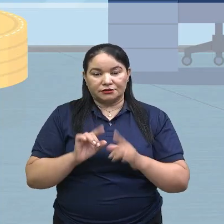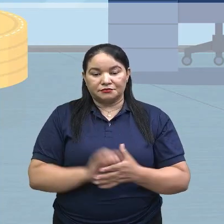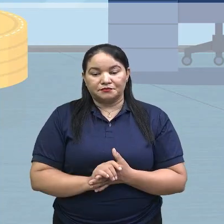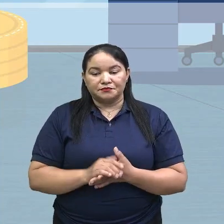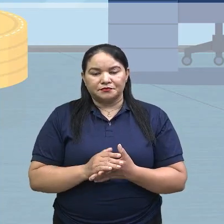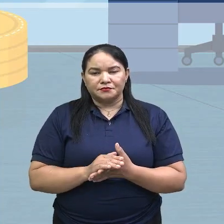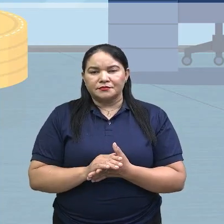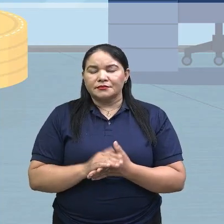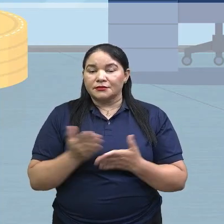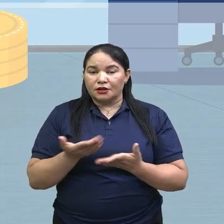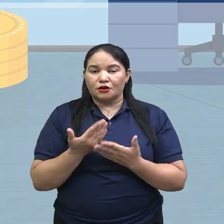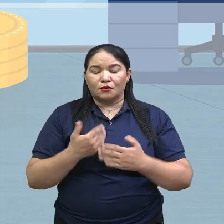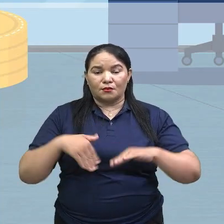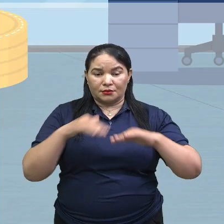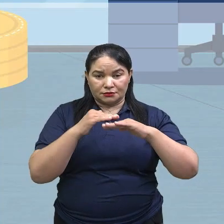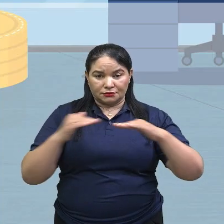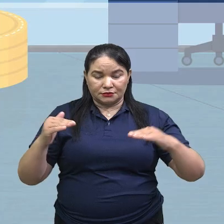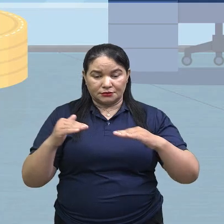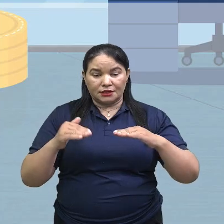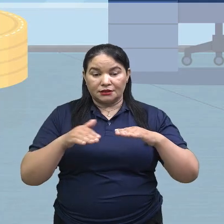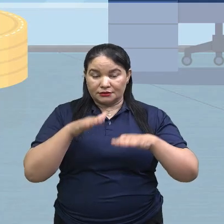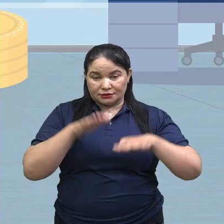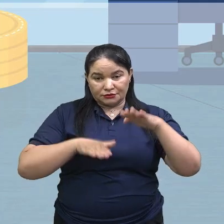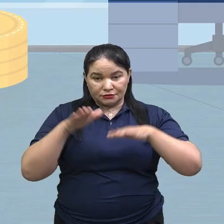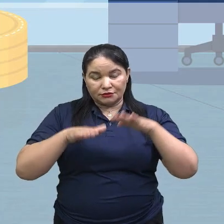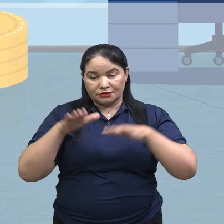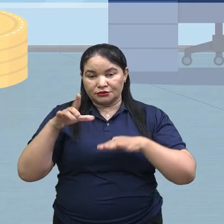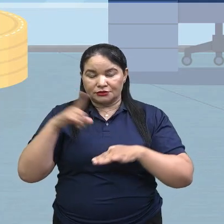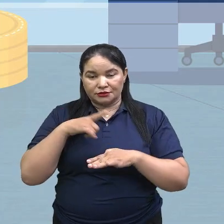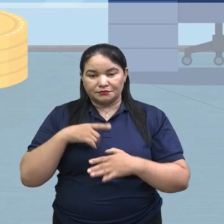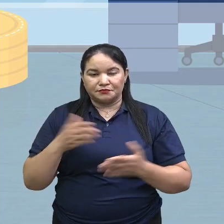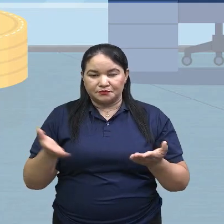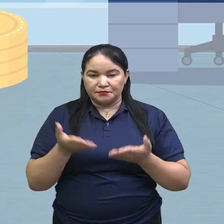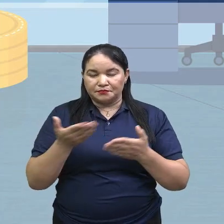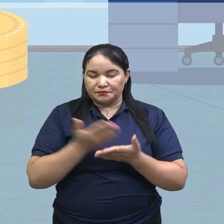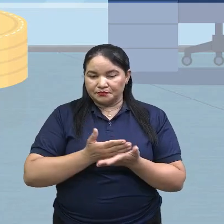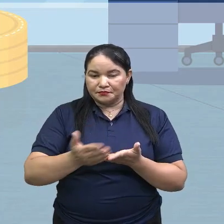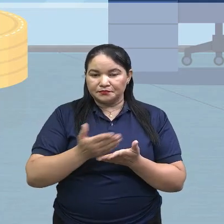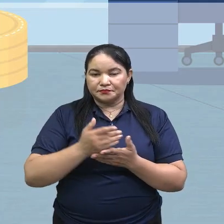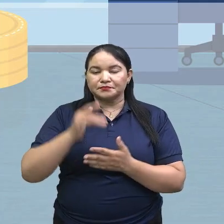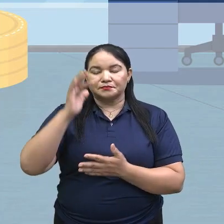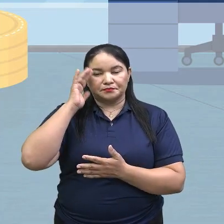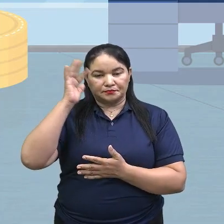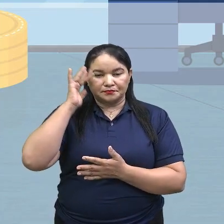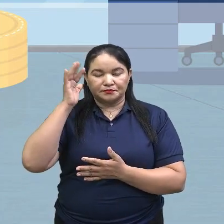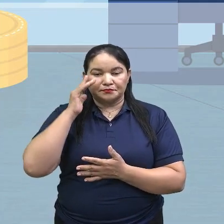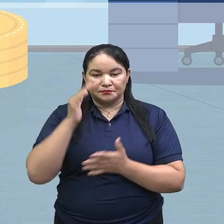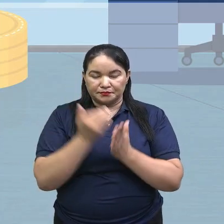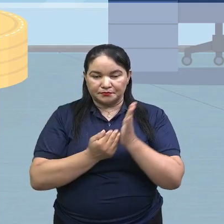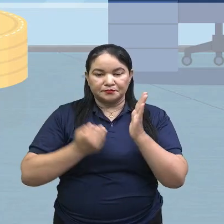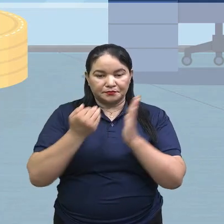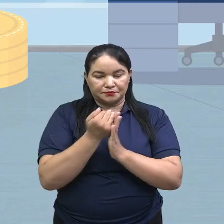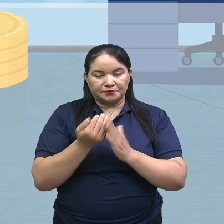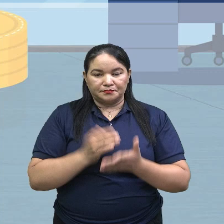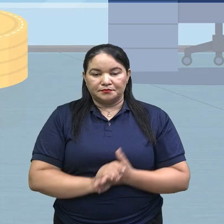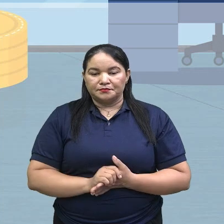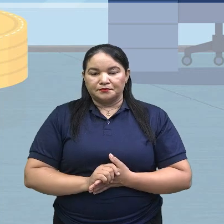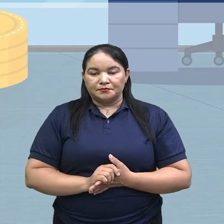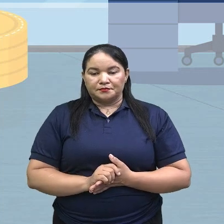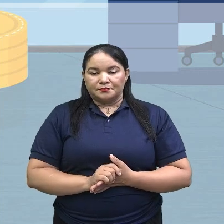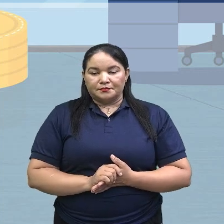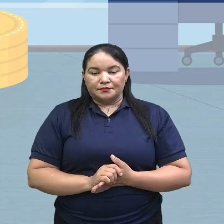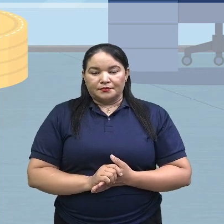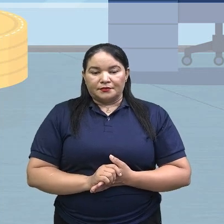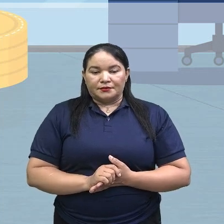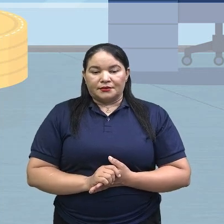chamadas desigualdades horizontais, certo? Vamos, então, continuar refletindo sobre essa questão das desigualdades horizontais. Vejam